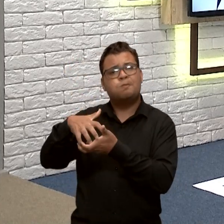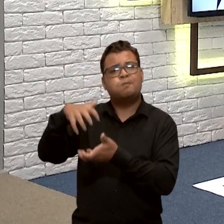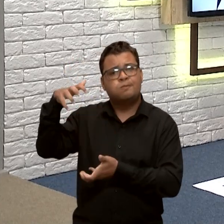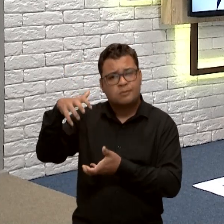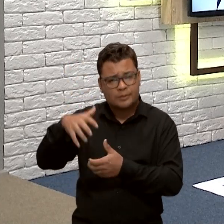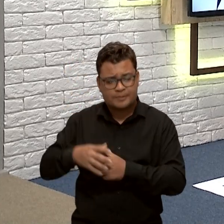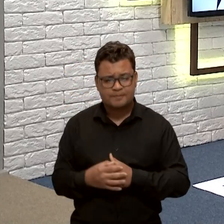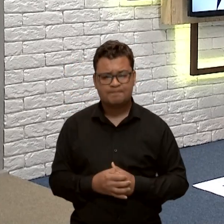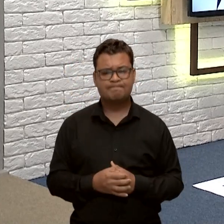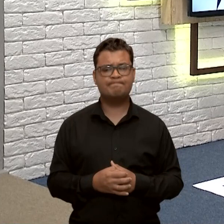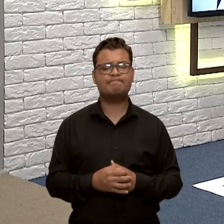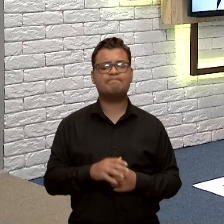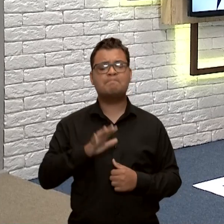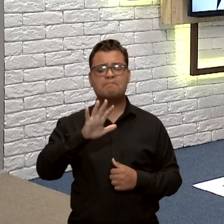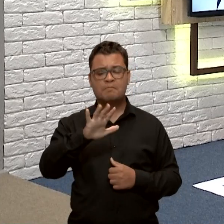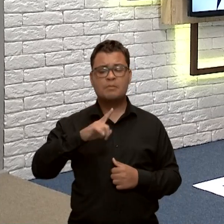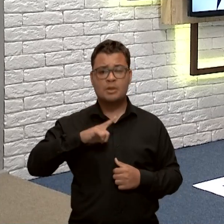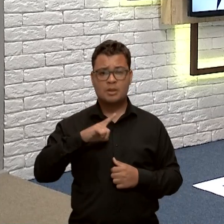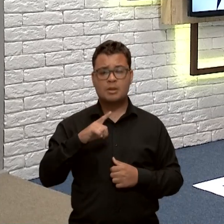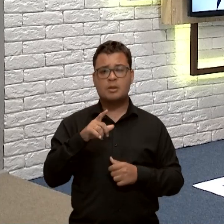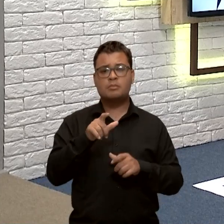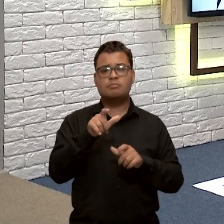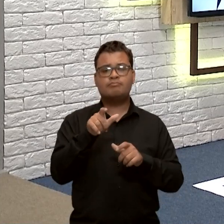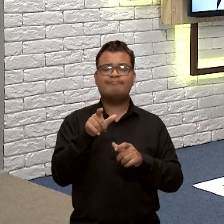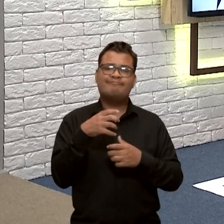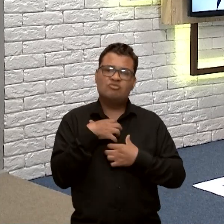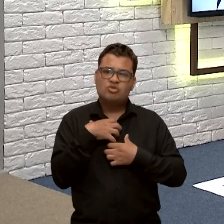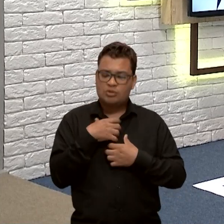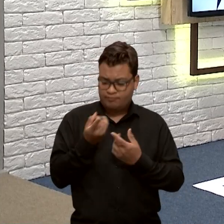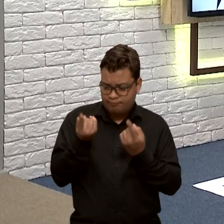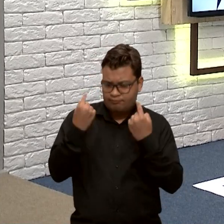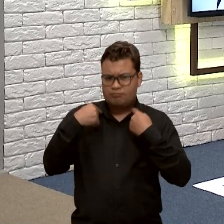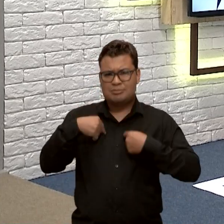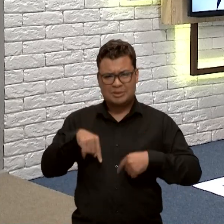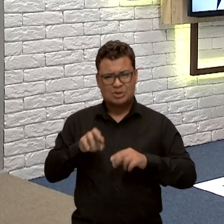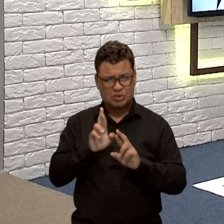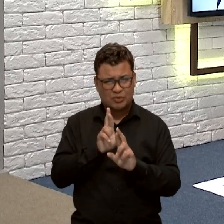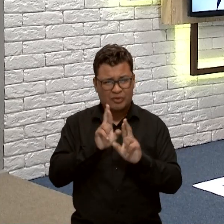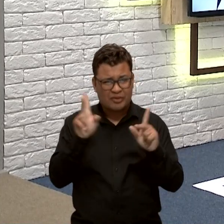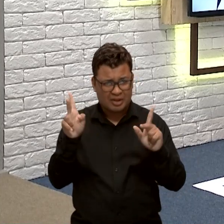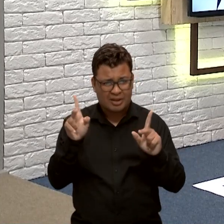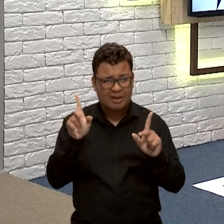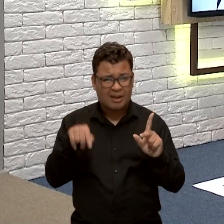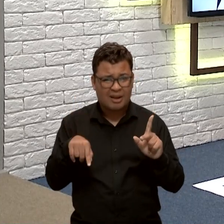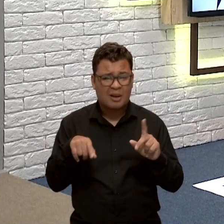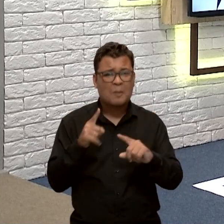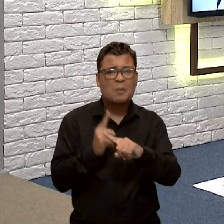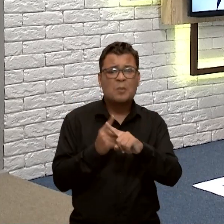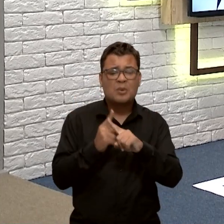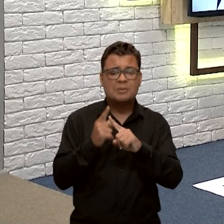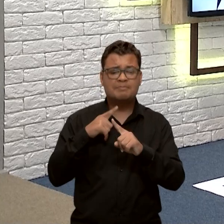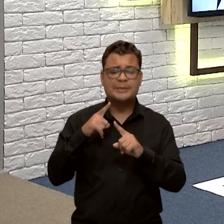que funciona o organismo de uma forma diferente para que esses sons sejam